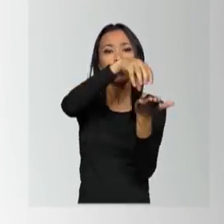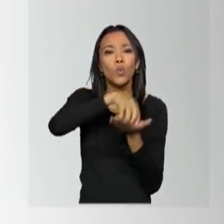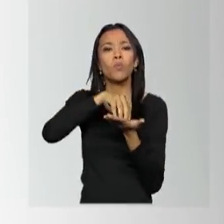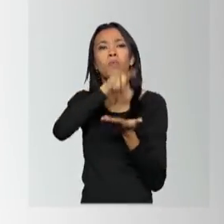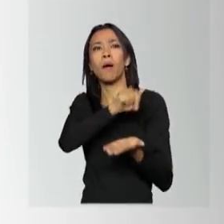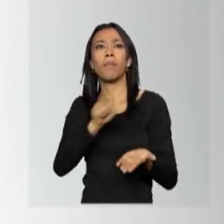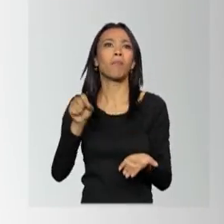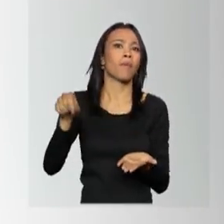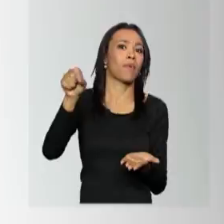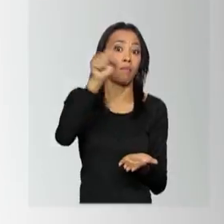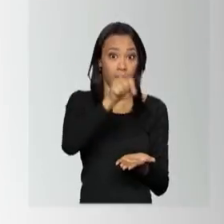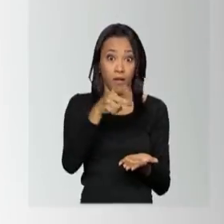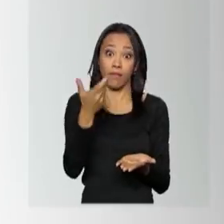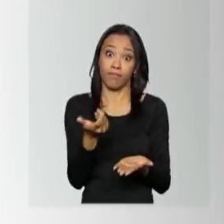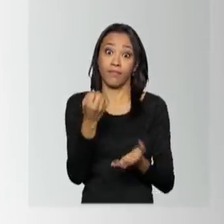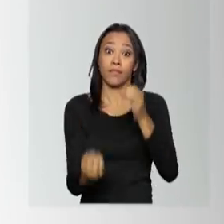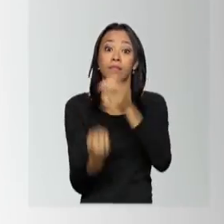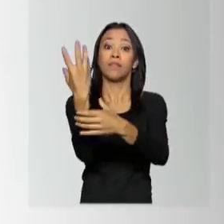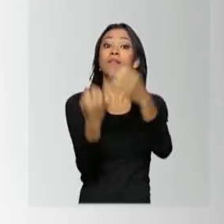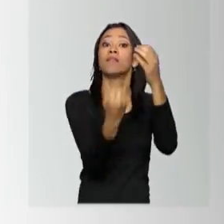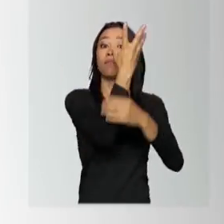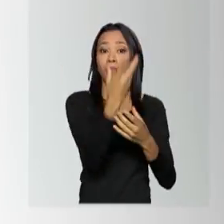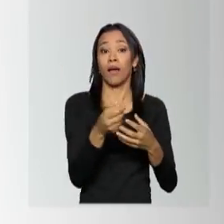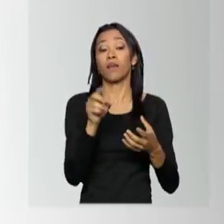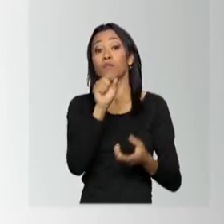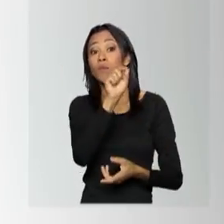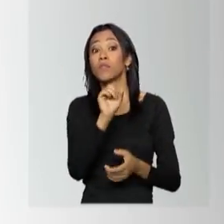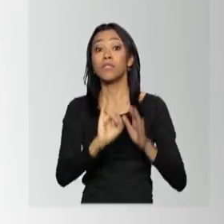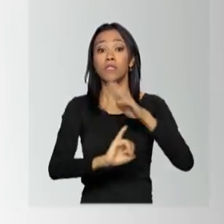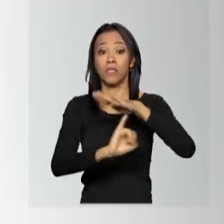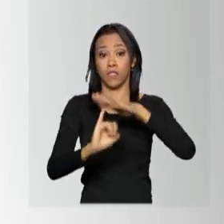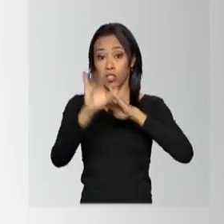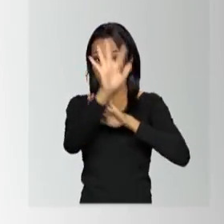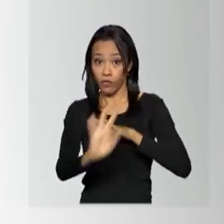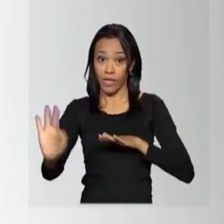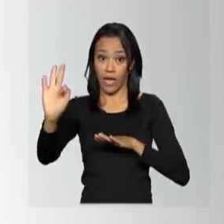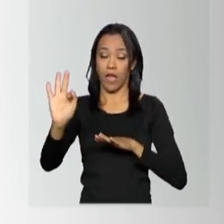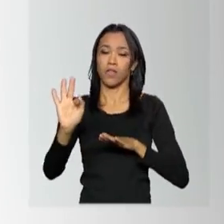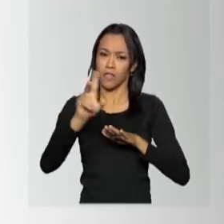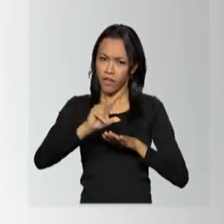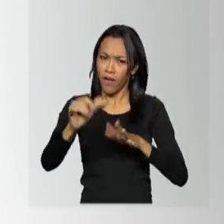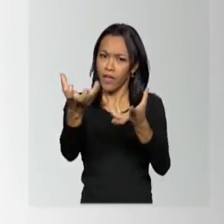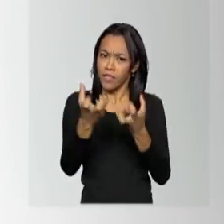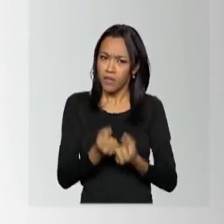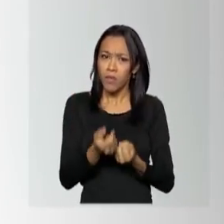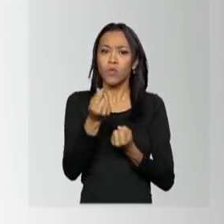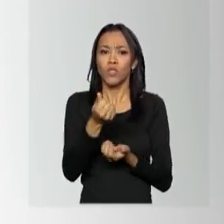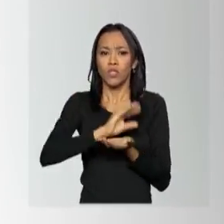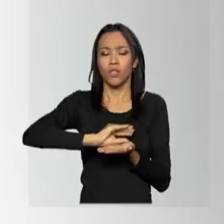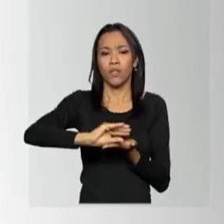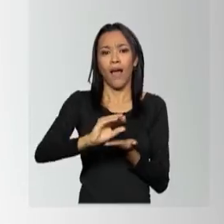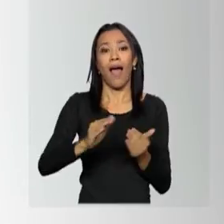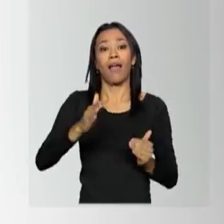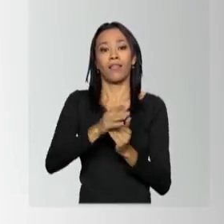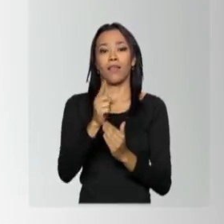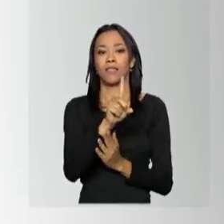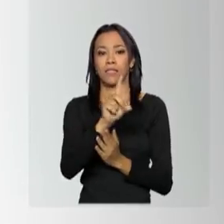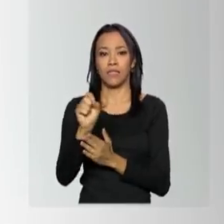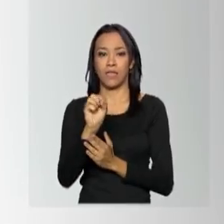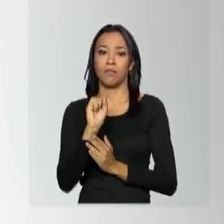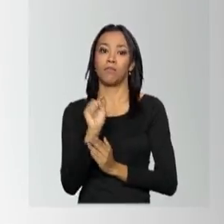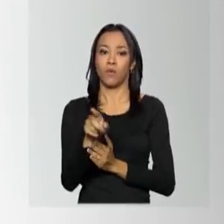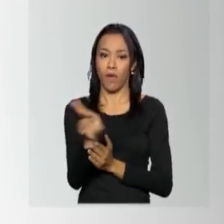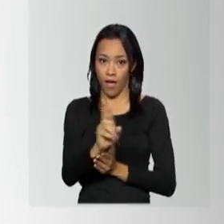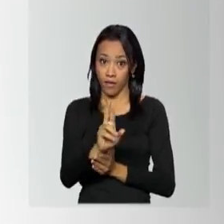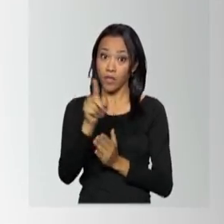agroecologia e produção orgânica, implantados ou reformados em instituições da rede federal e receberão financiamento de até R$100 mil.